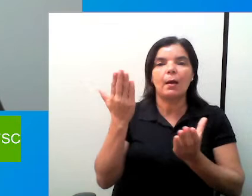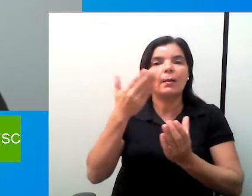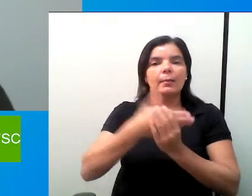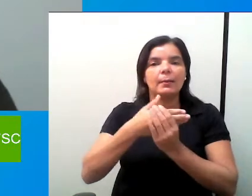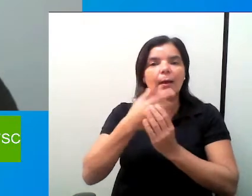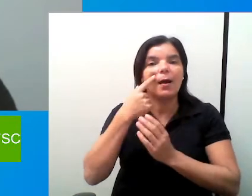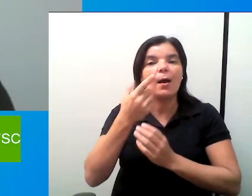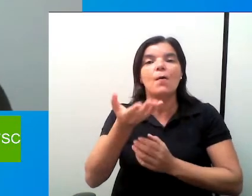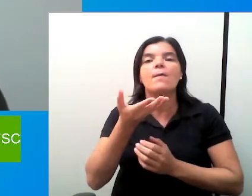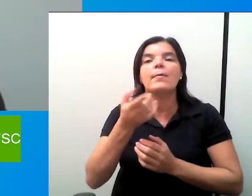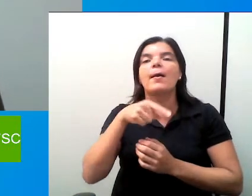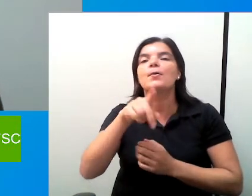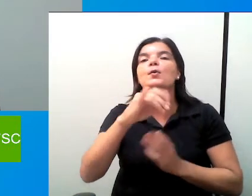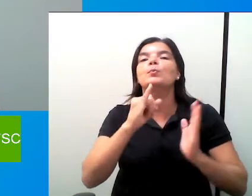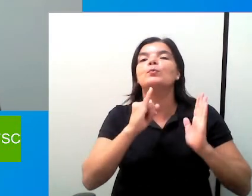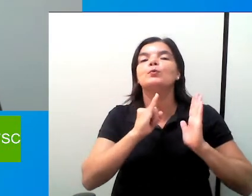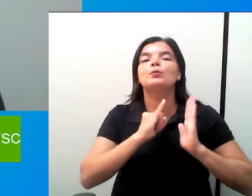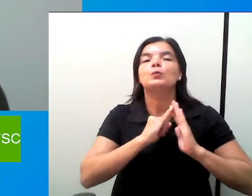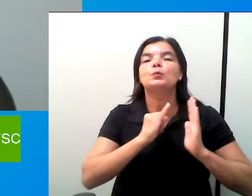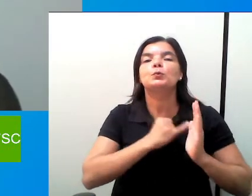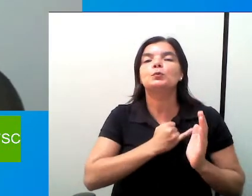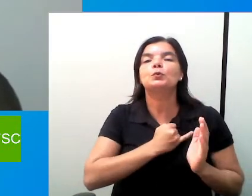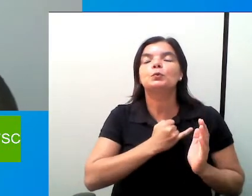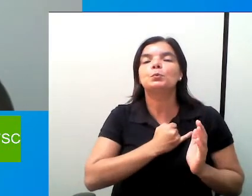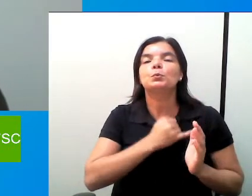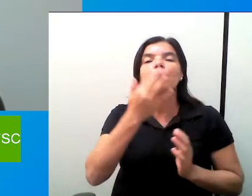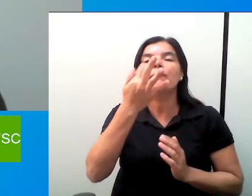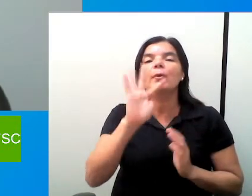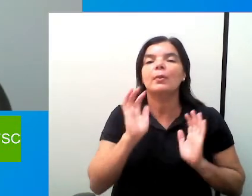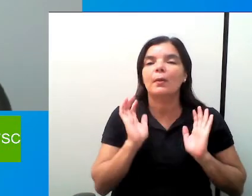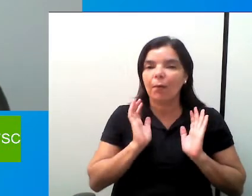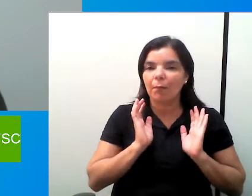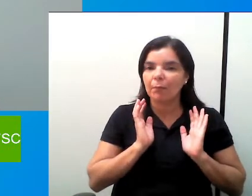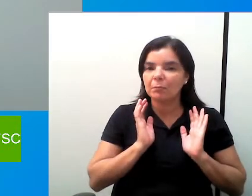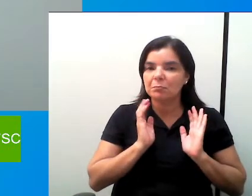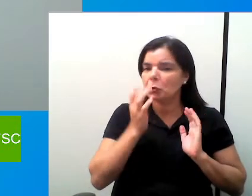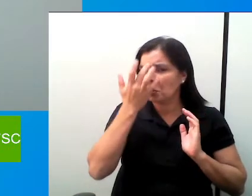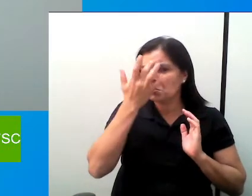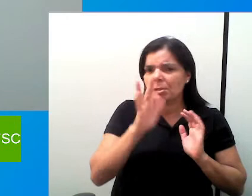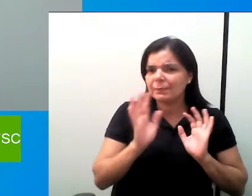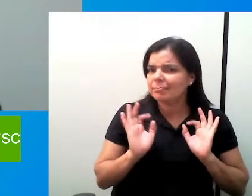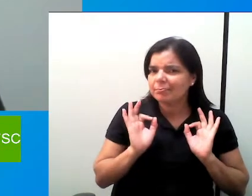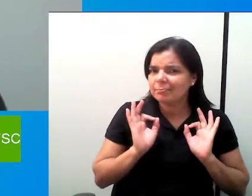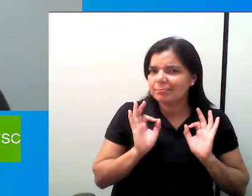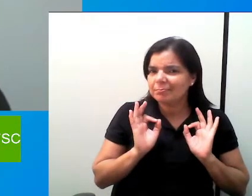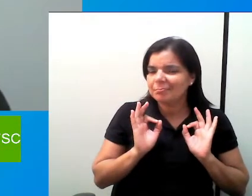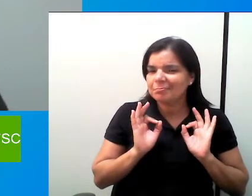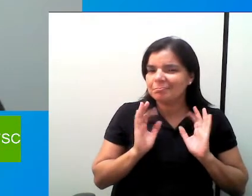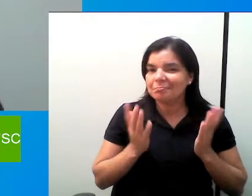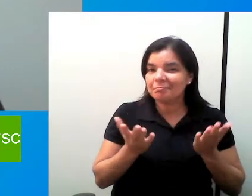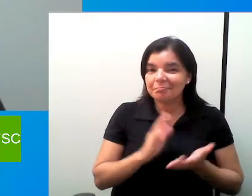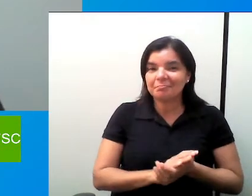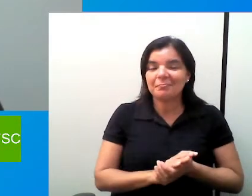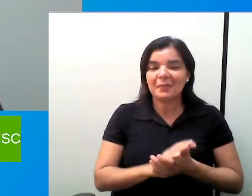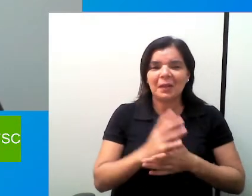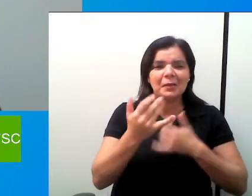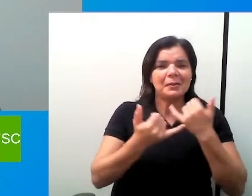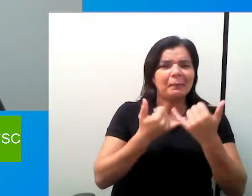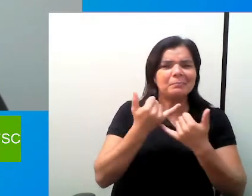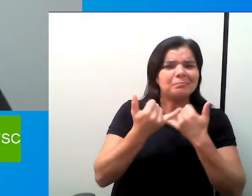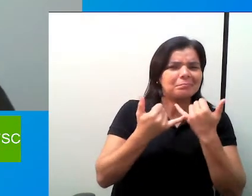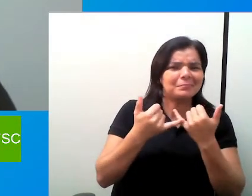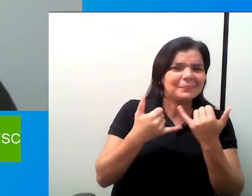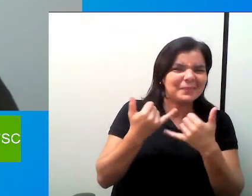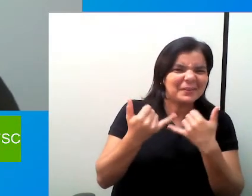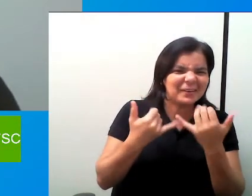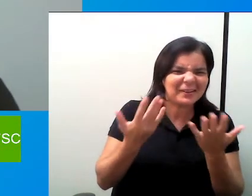eu quero ir para o Instituto Federal. Ninguém sabia onde era o Instituto Federal. A gente brincava ainda que levavam a gente, que daí o